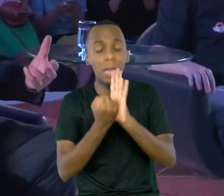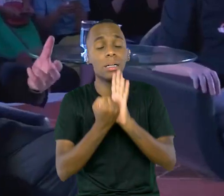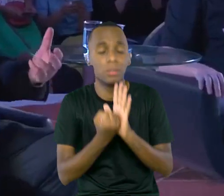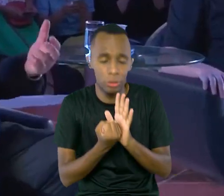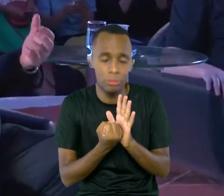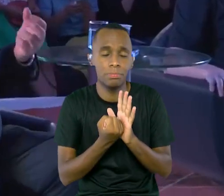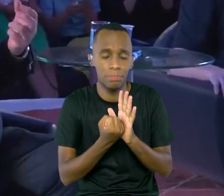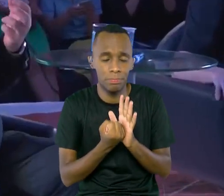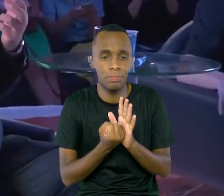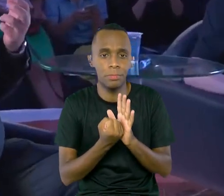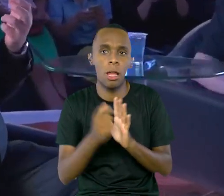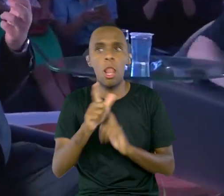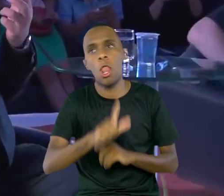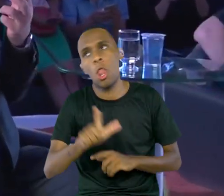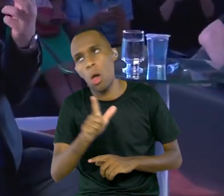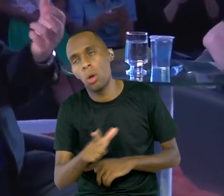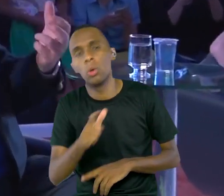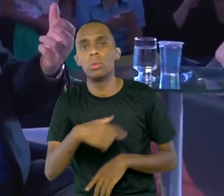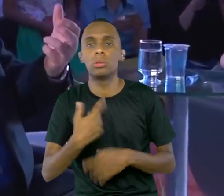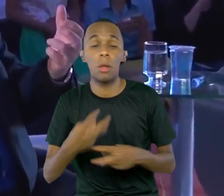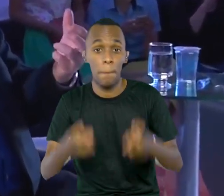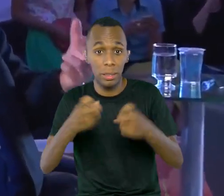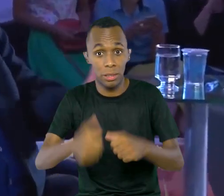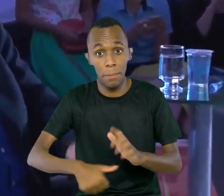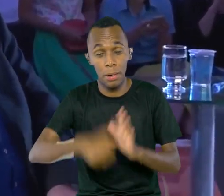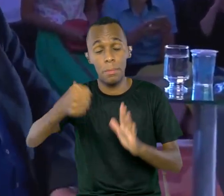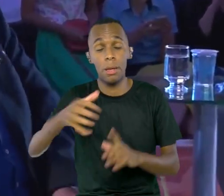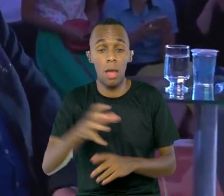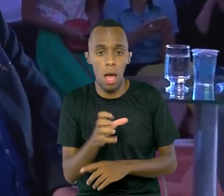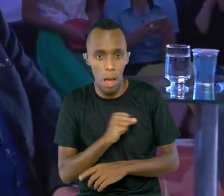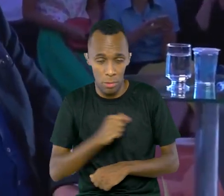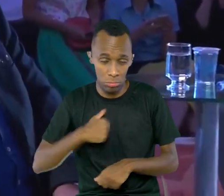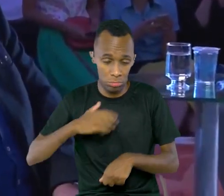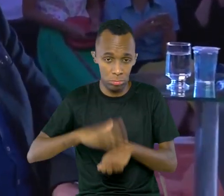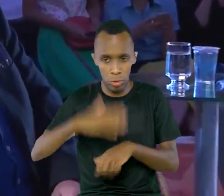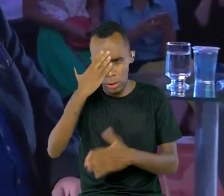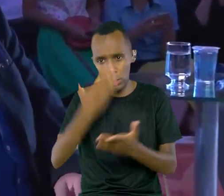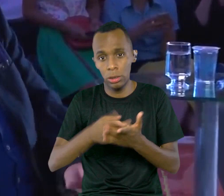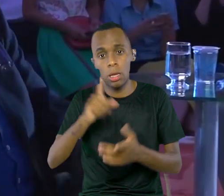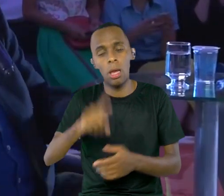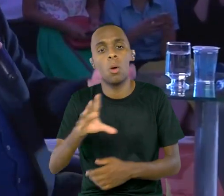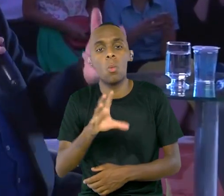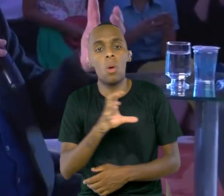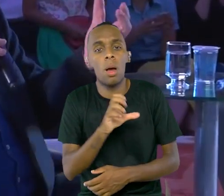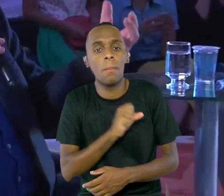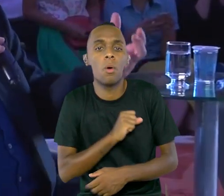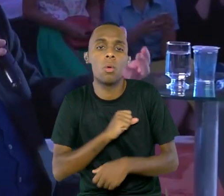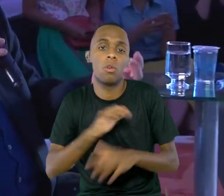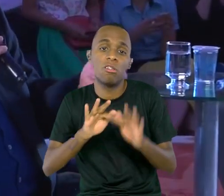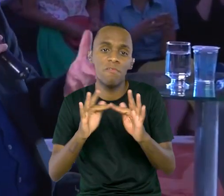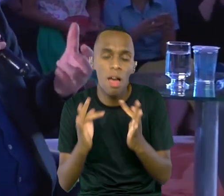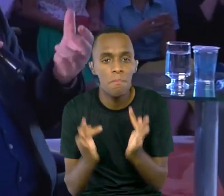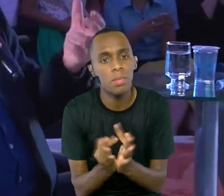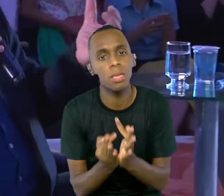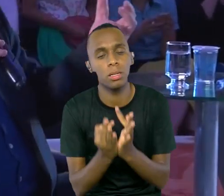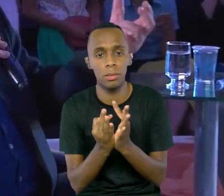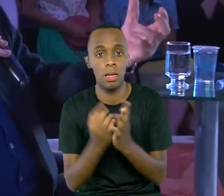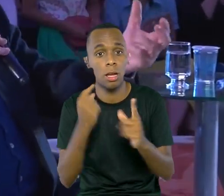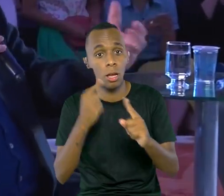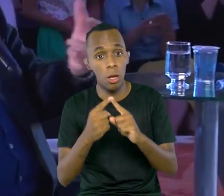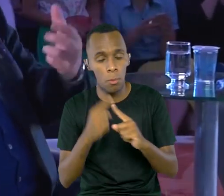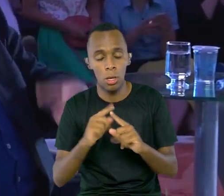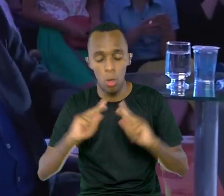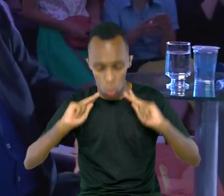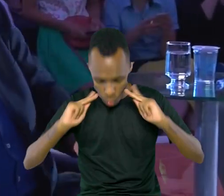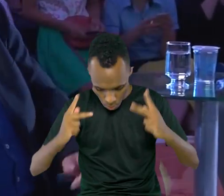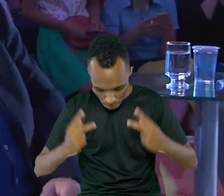Muito marcante. É claro que a primeira percepção de amor que se tem, no meu entender, é a ideia de amor fraterno. Afinal